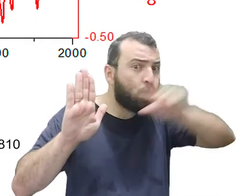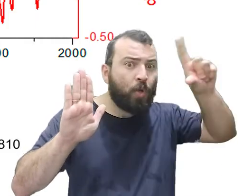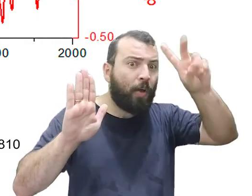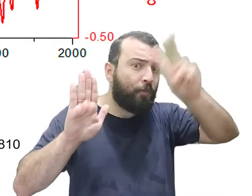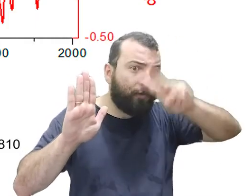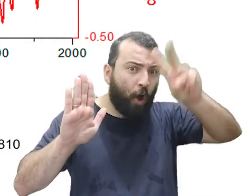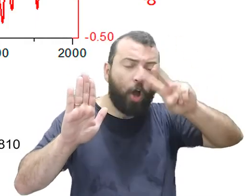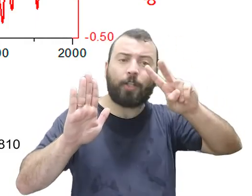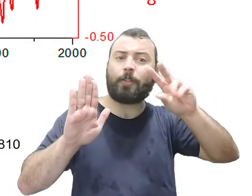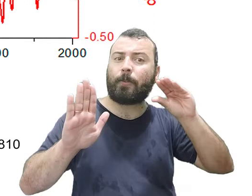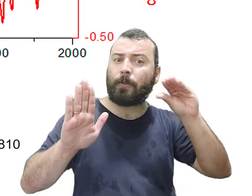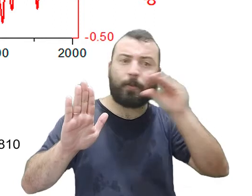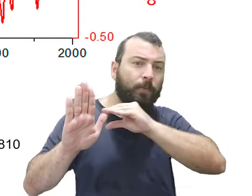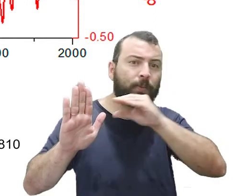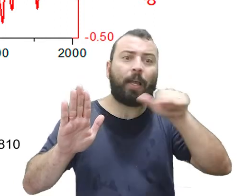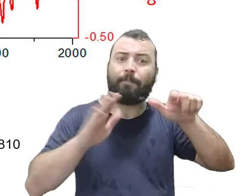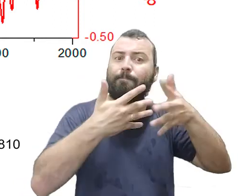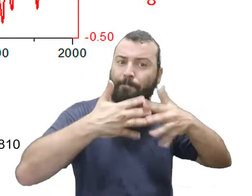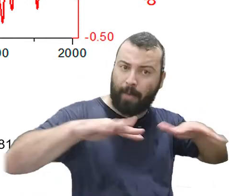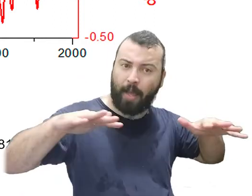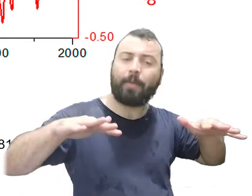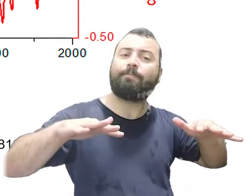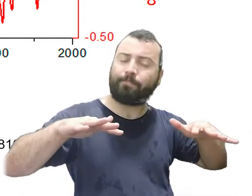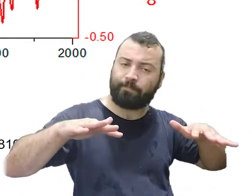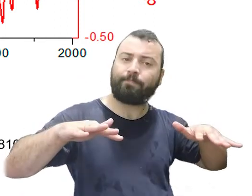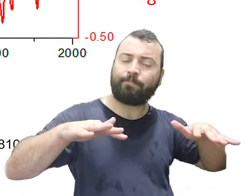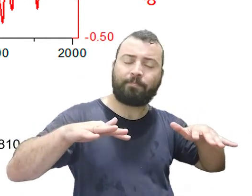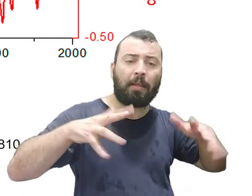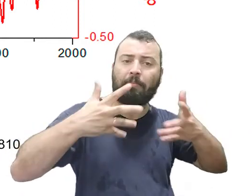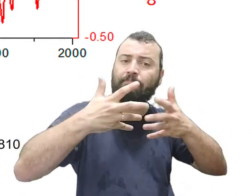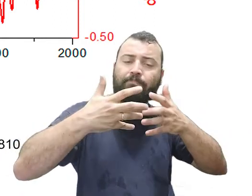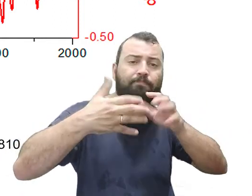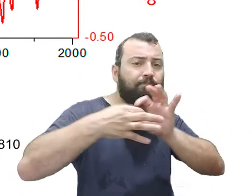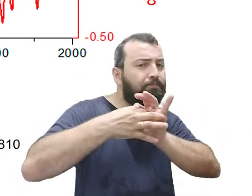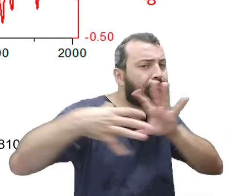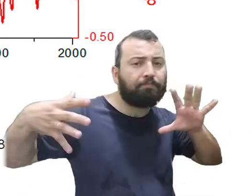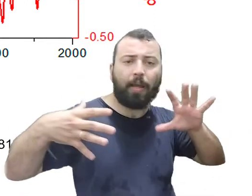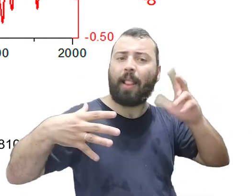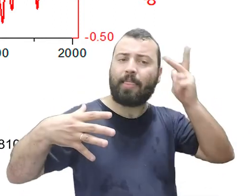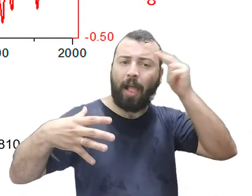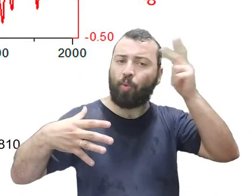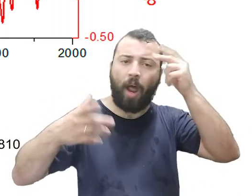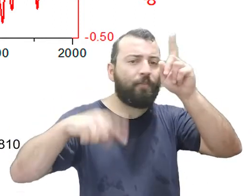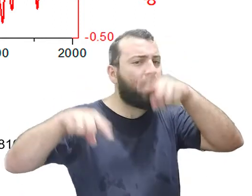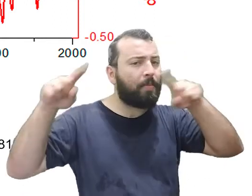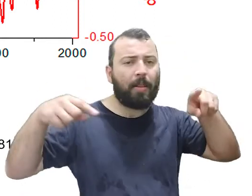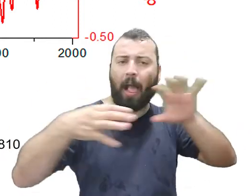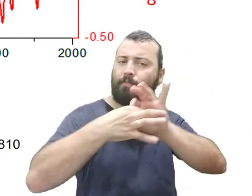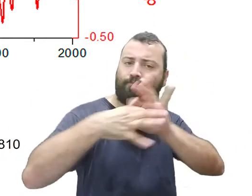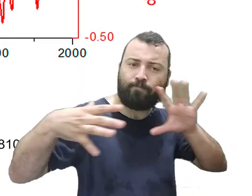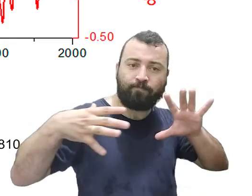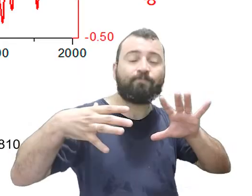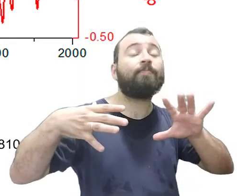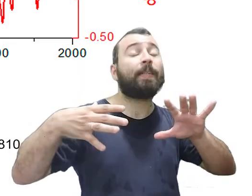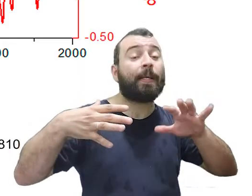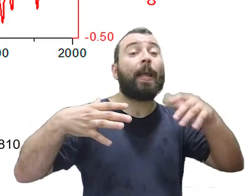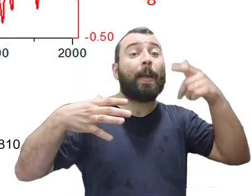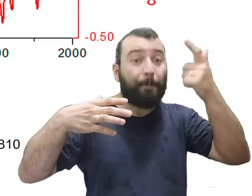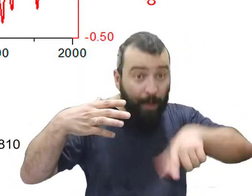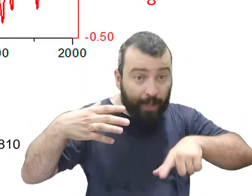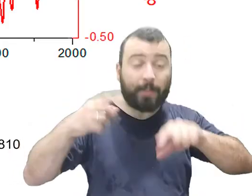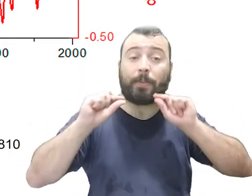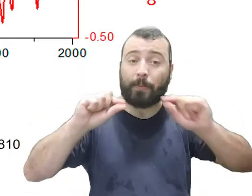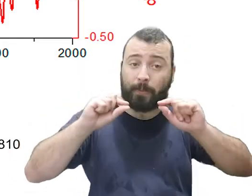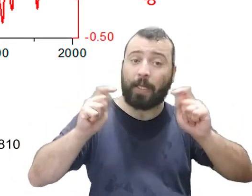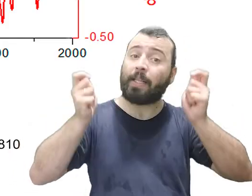aumento acentuado das temperaturas da superfície do mar, que se desacoplam totalmente dos modos naturais de variabilidade. E junto